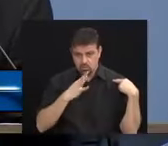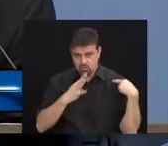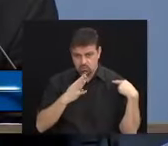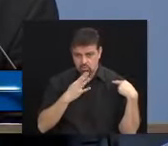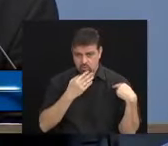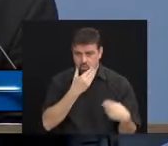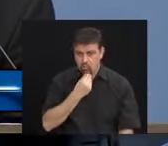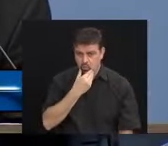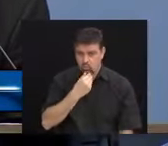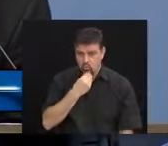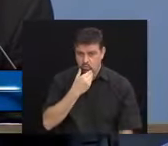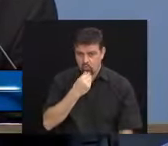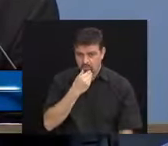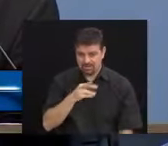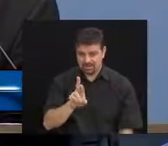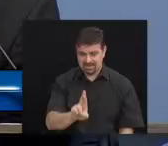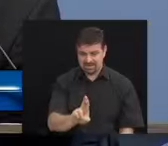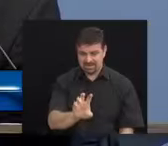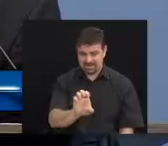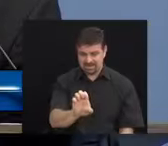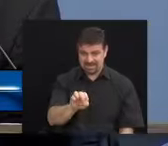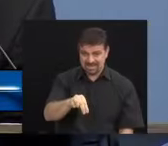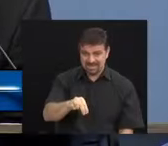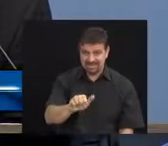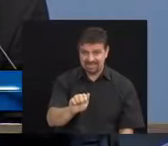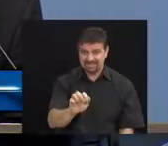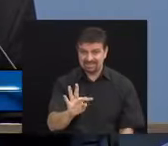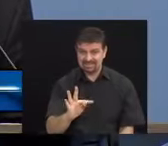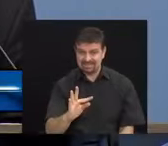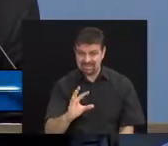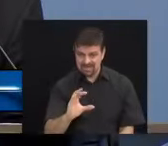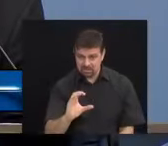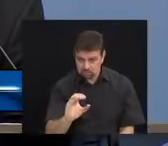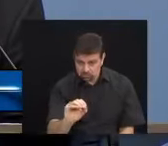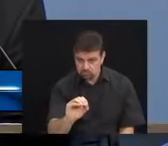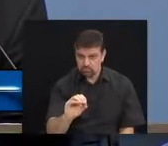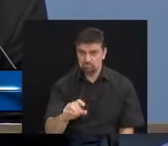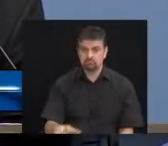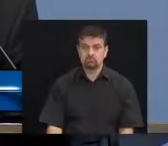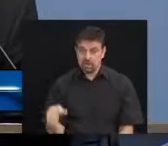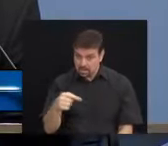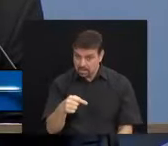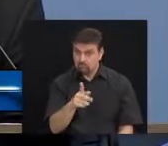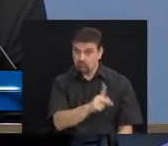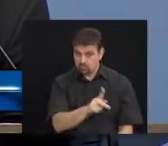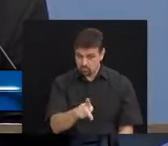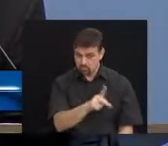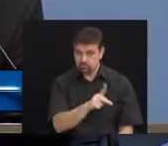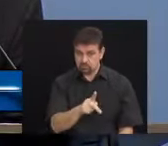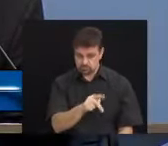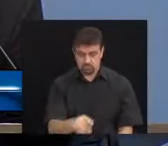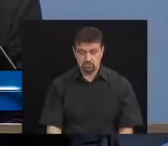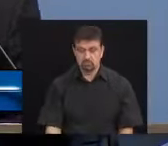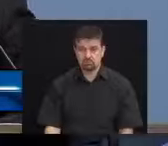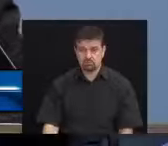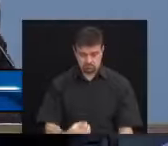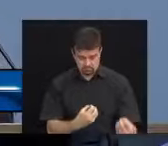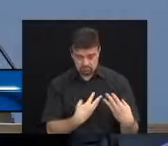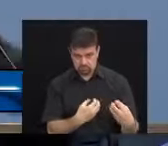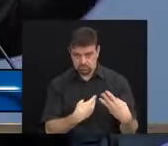Roberto Naline, Renato Naline, nosso professor na Faculdade de Direito, tanto do